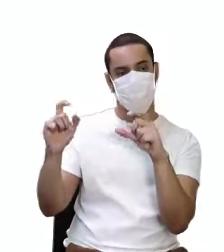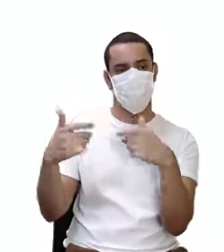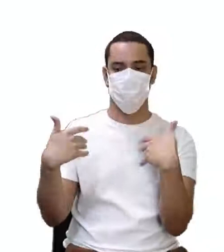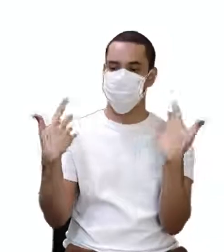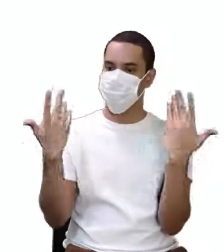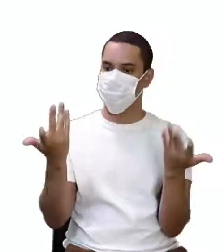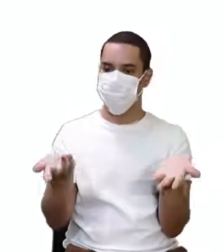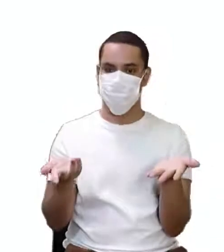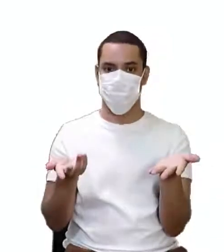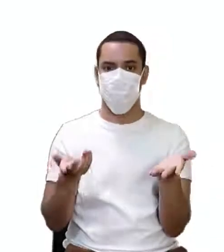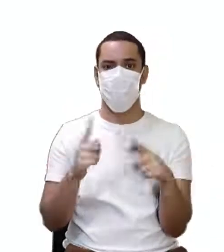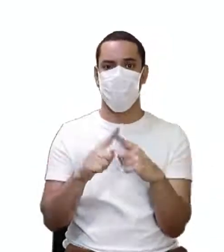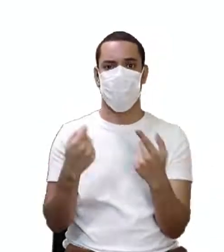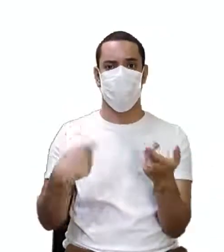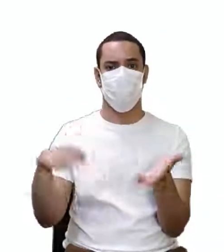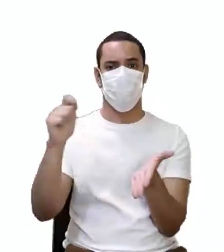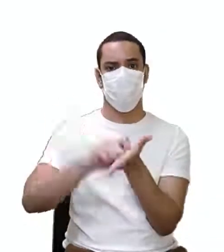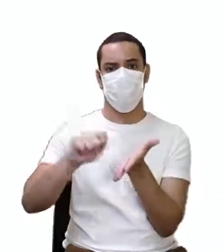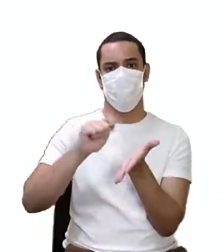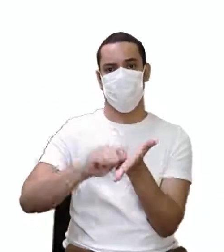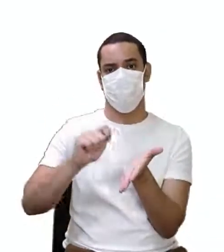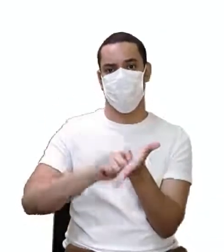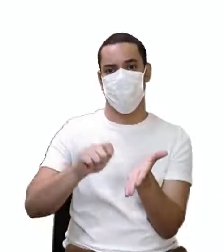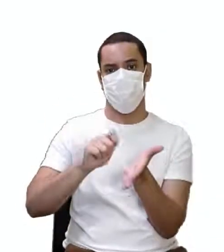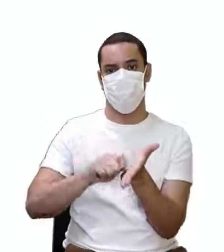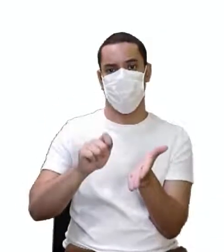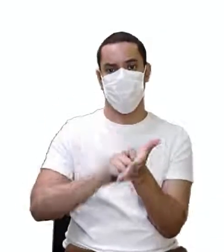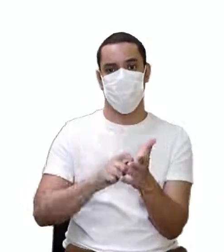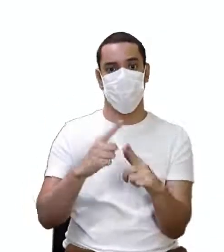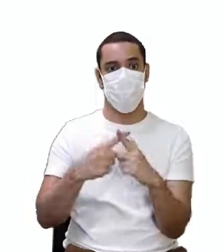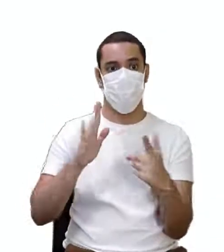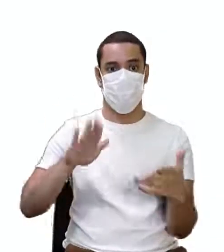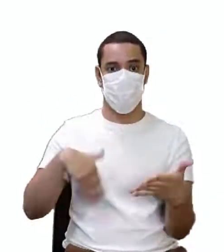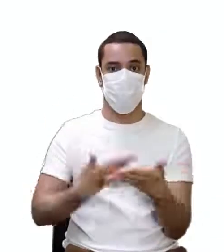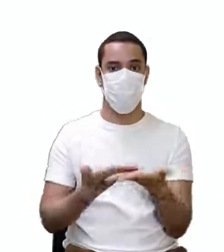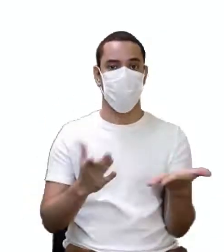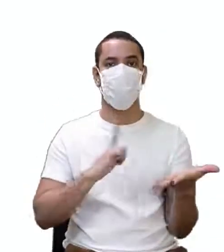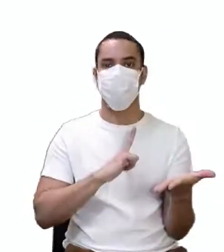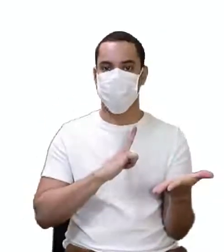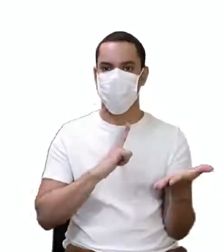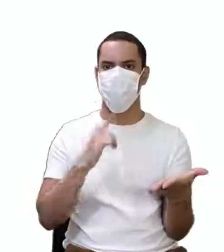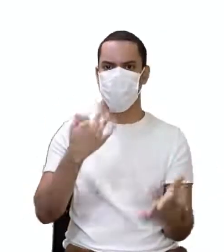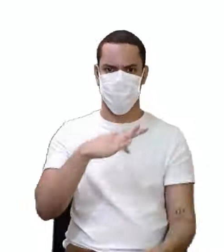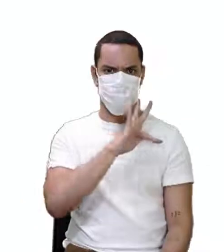fazer... Querido, anote no seu caderninho. Até hoje eu tenho anotações